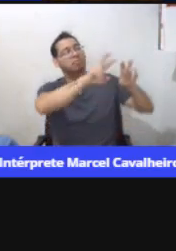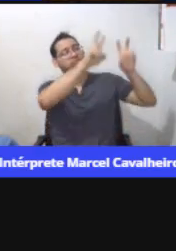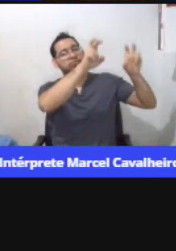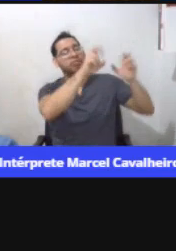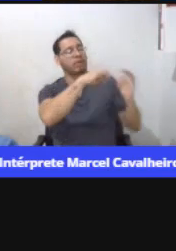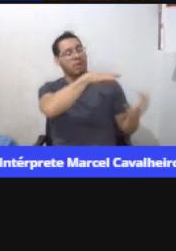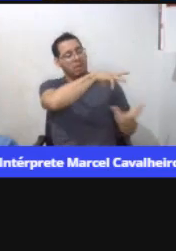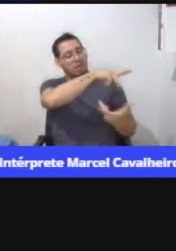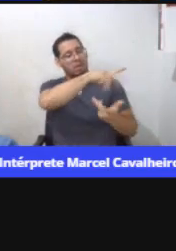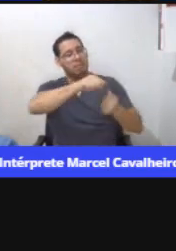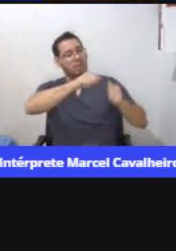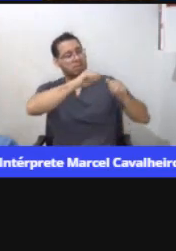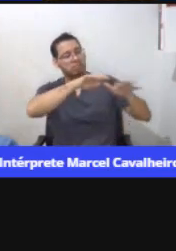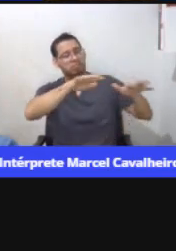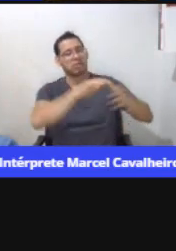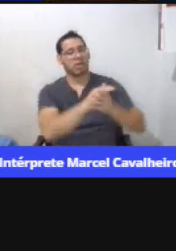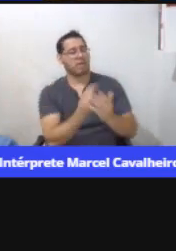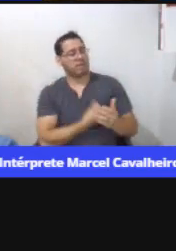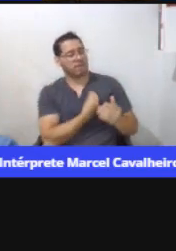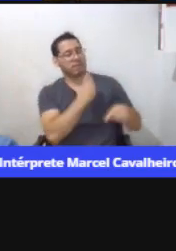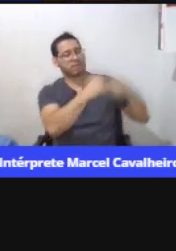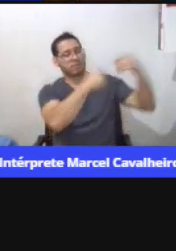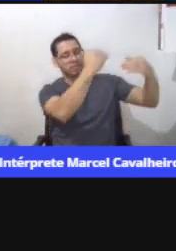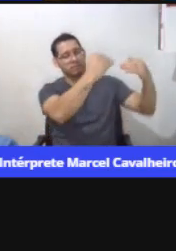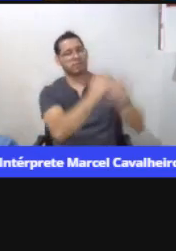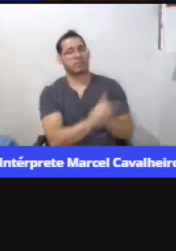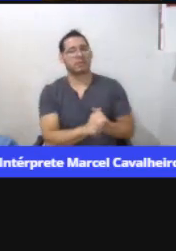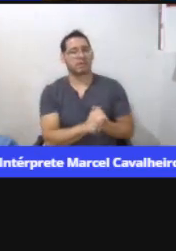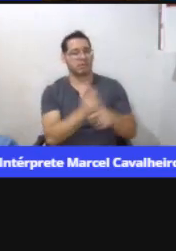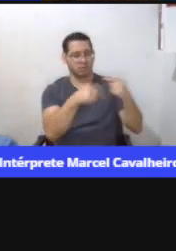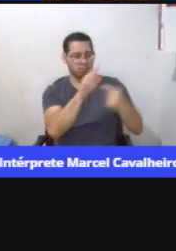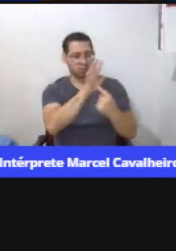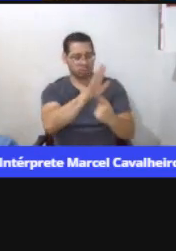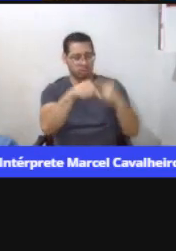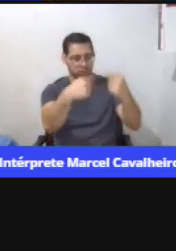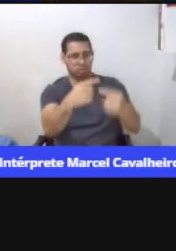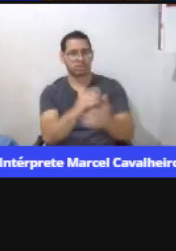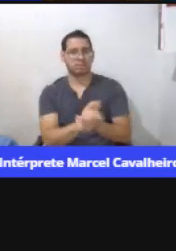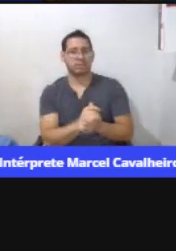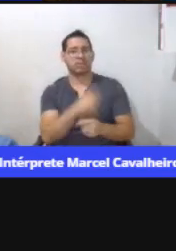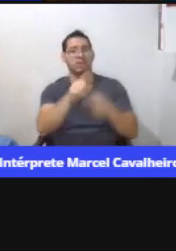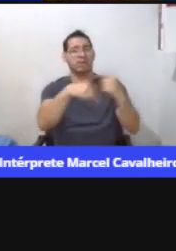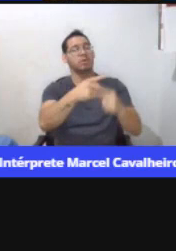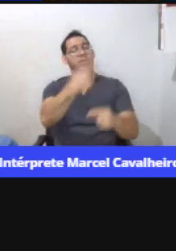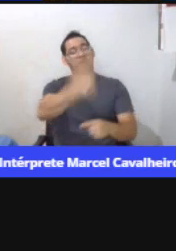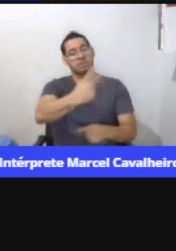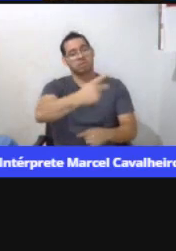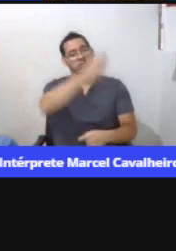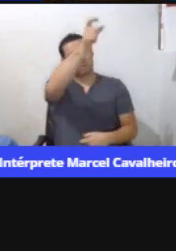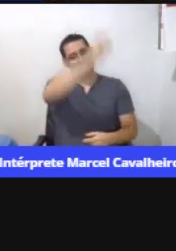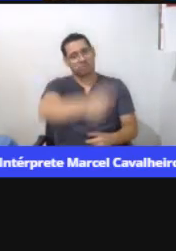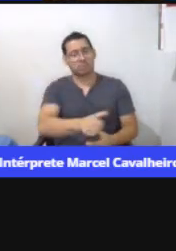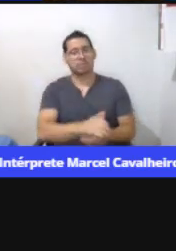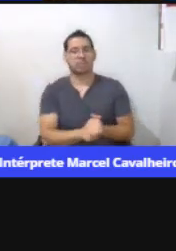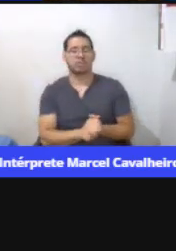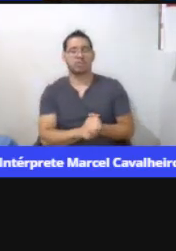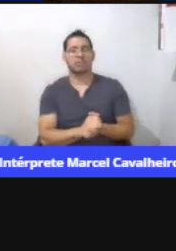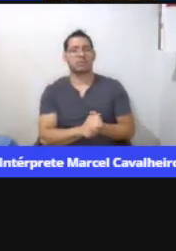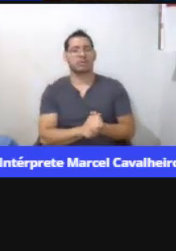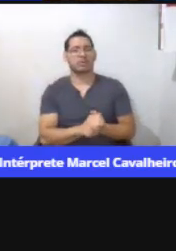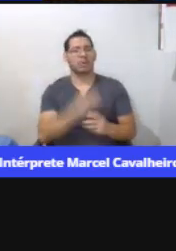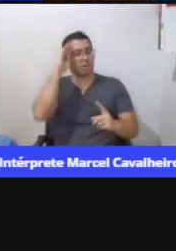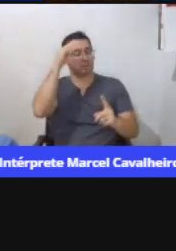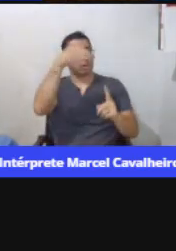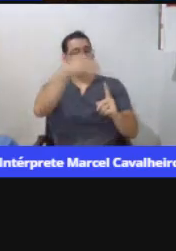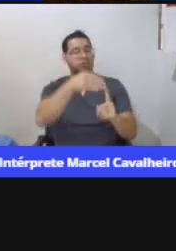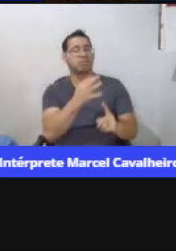Terra e Universo, Vida e Evolução, eu já vou mostrar a próxima daqui a pouco. Na segunda coluna, estão os objetos do conhecimento